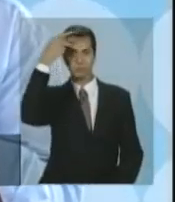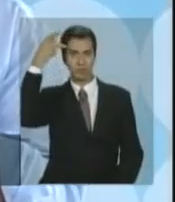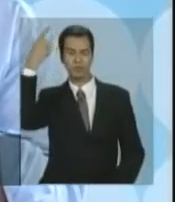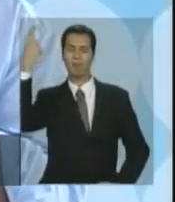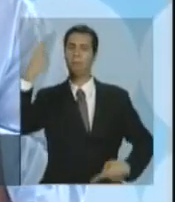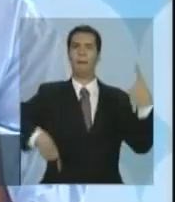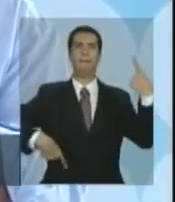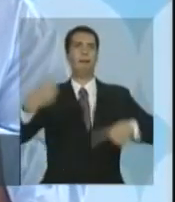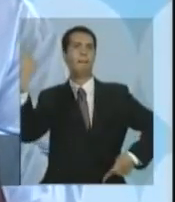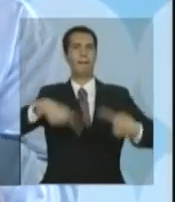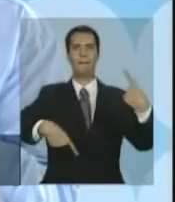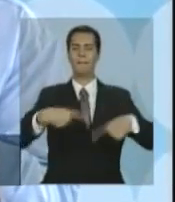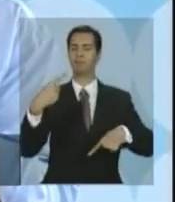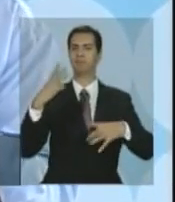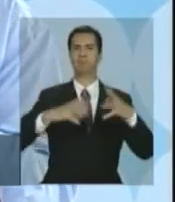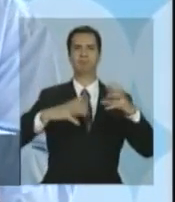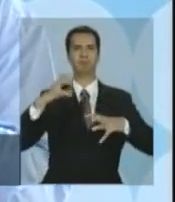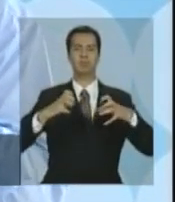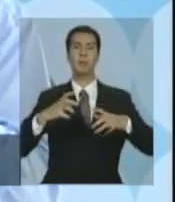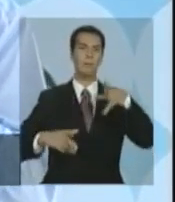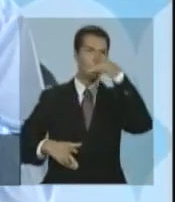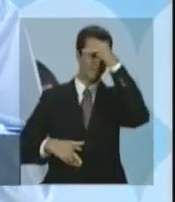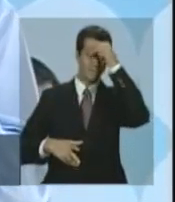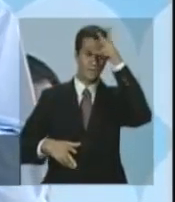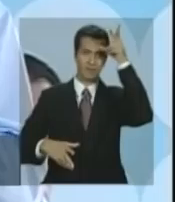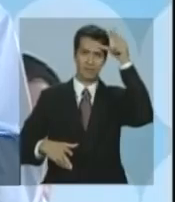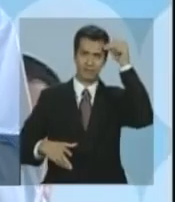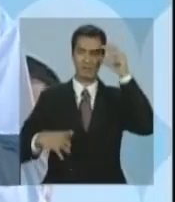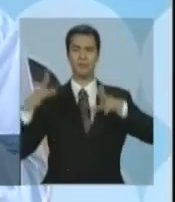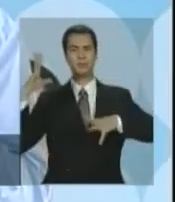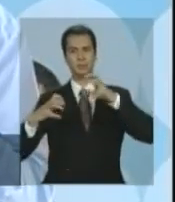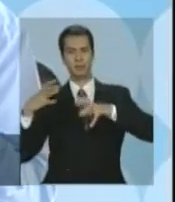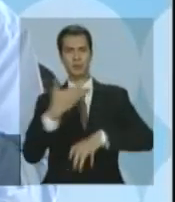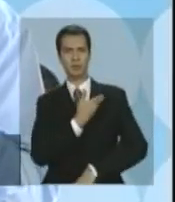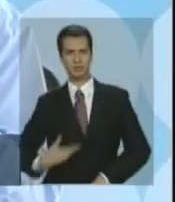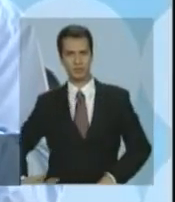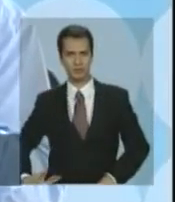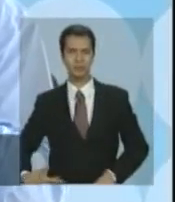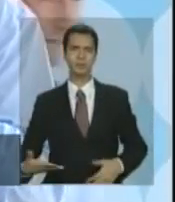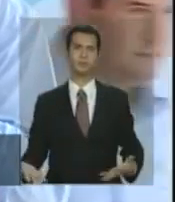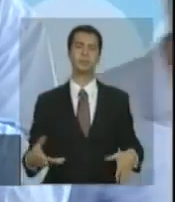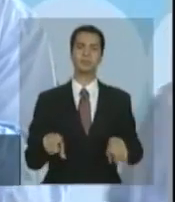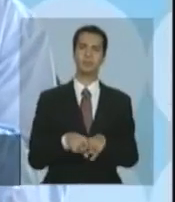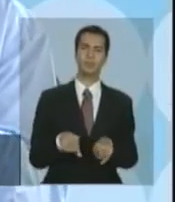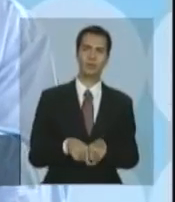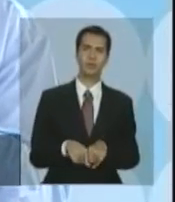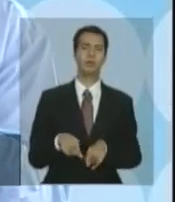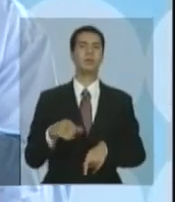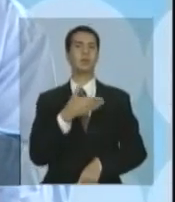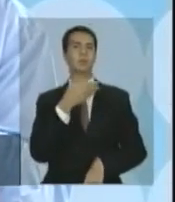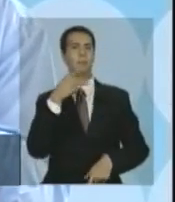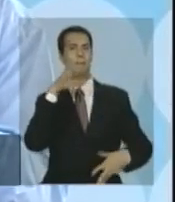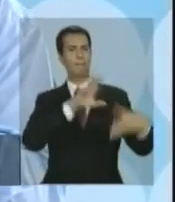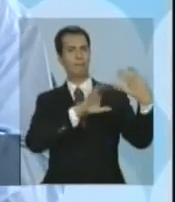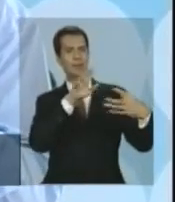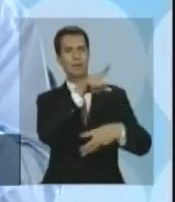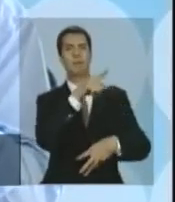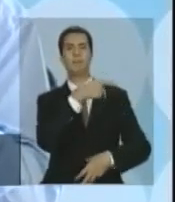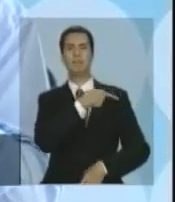cidade. O prefeito que brigava com a governadora ou com o governador, que brigava com o presidente